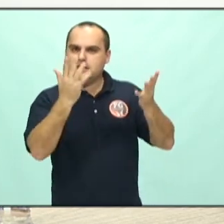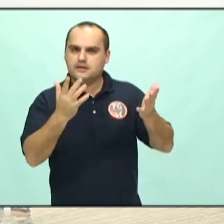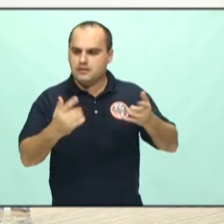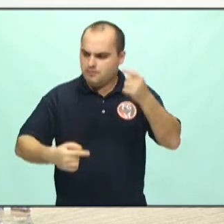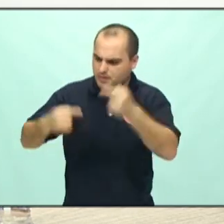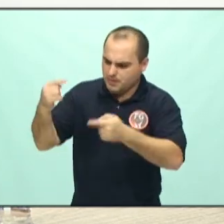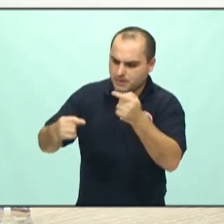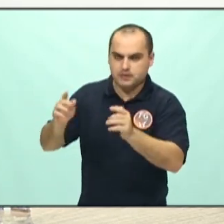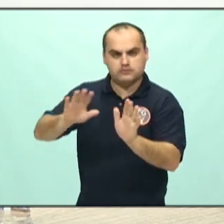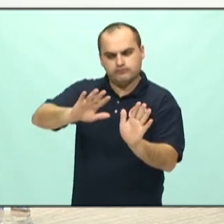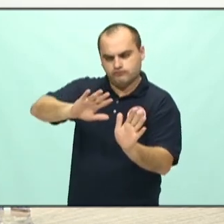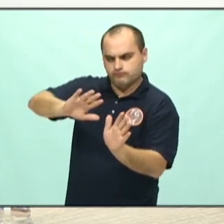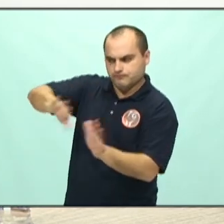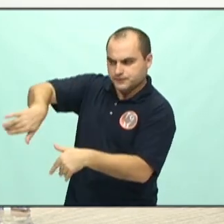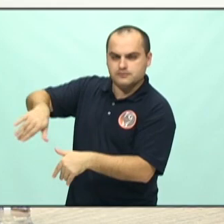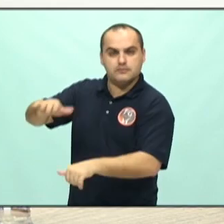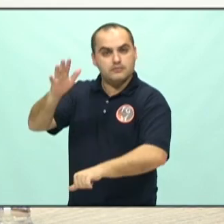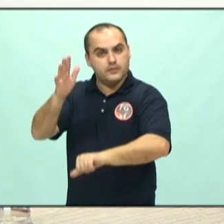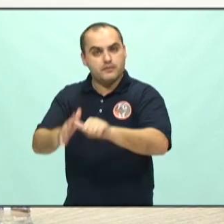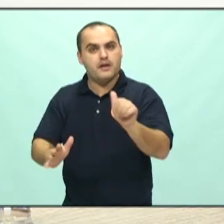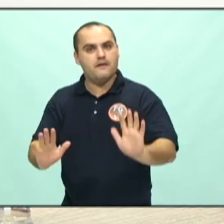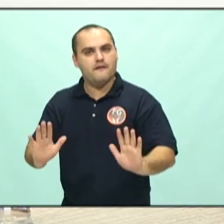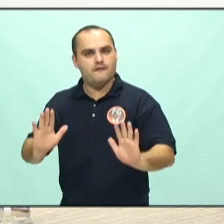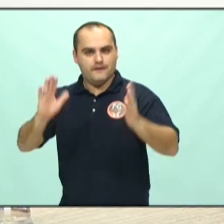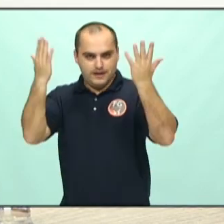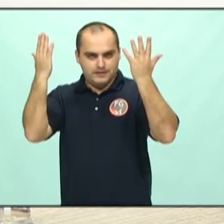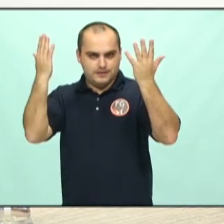ali entre parênteses, ali a disputa ela